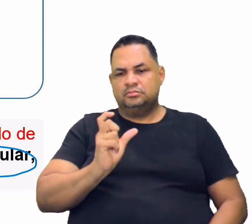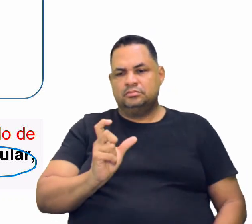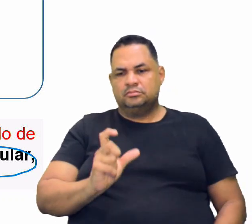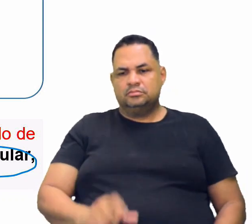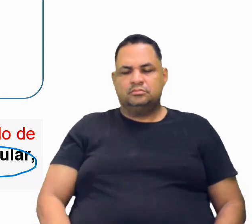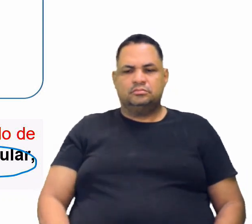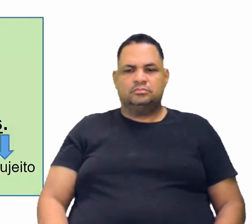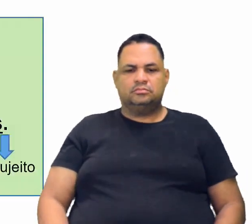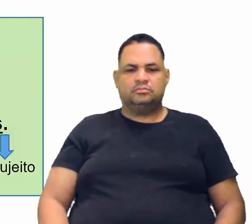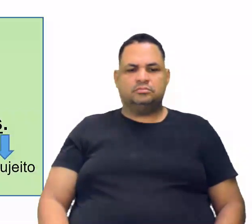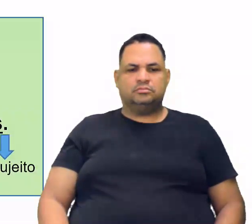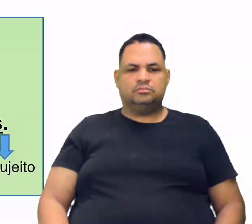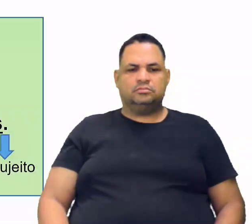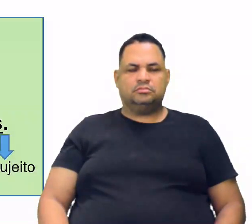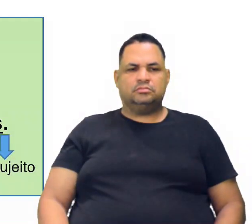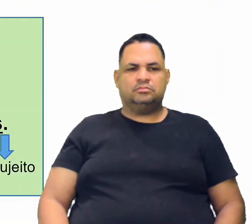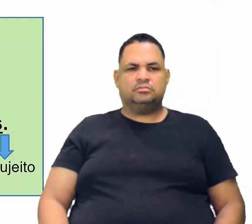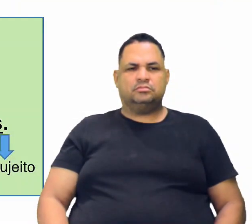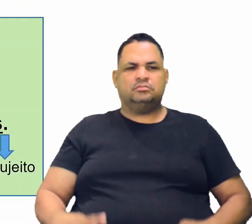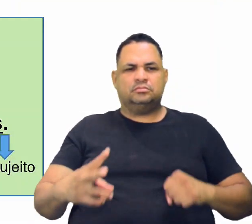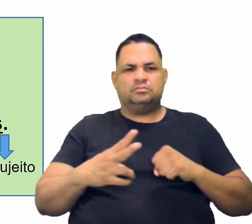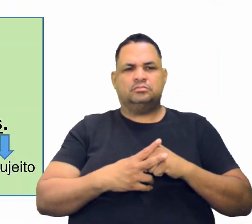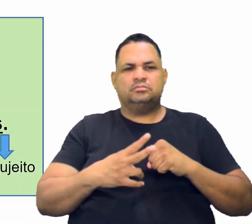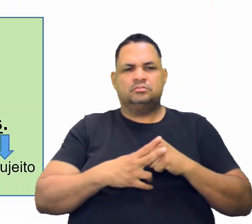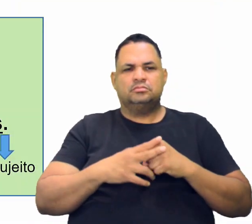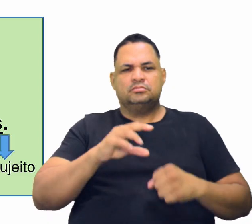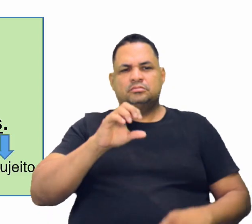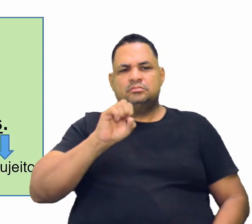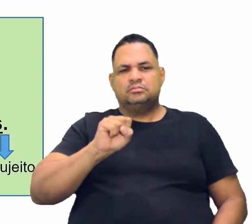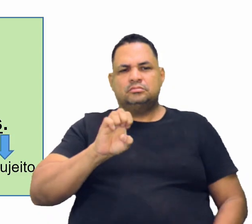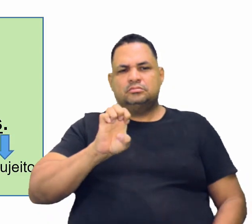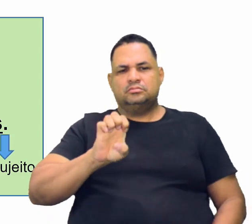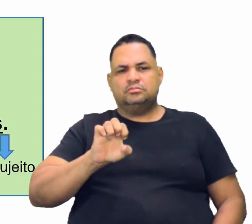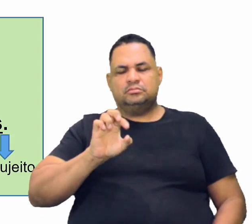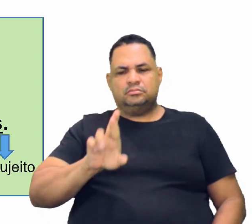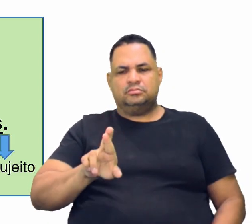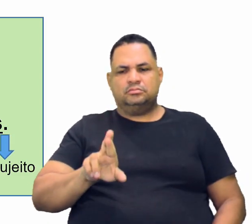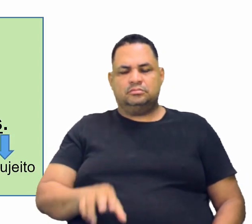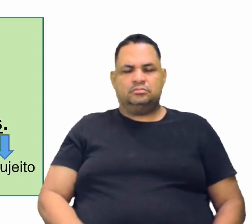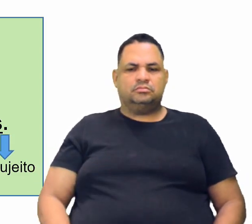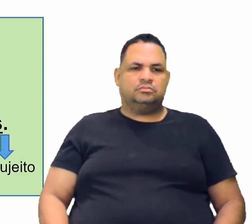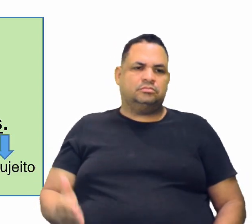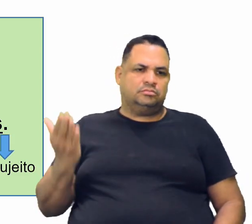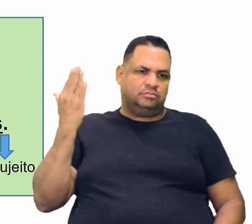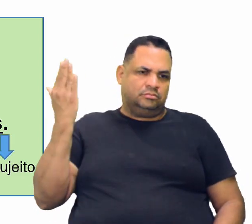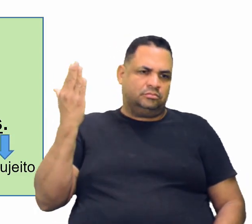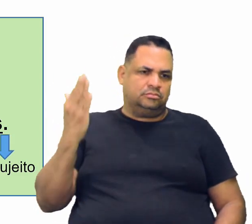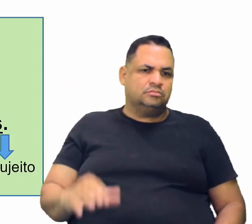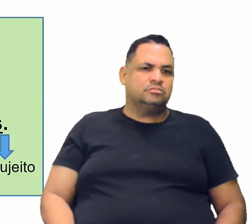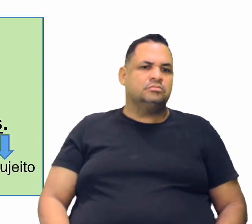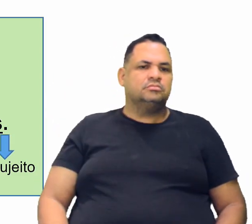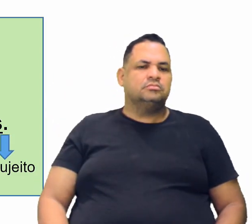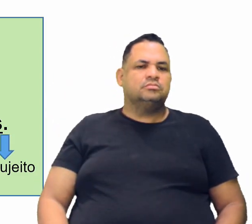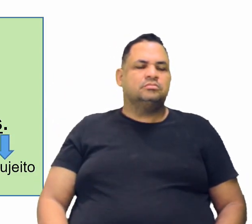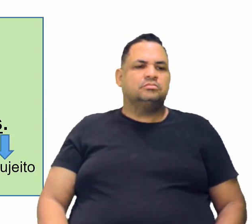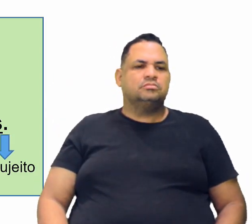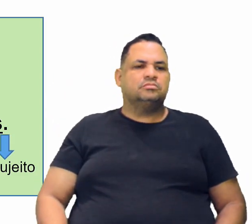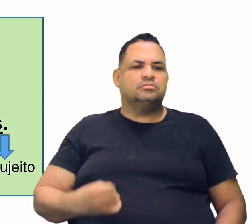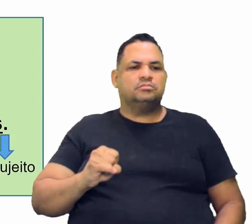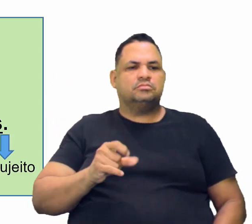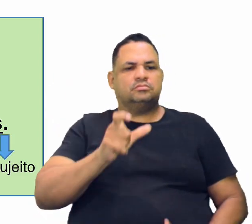Beleza? Agora o verbo ser. Já falamos do fazer, do haver. Agora o verbo ser. Se